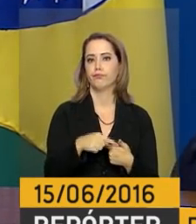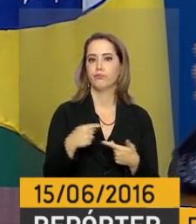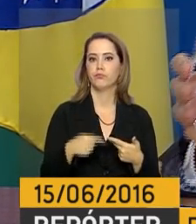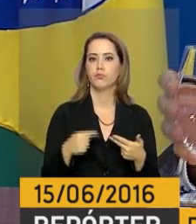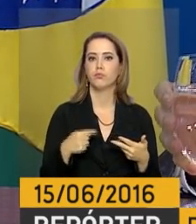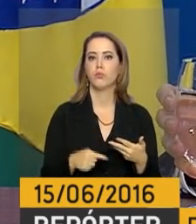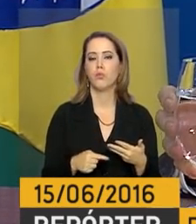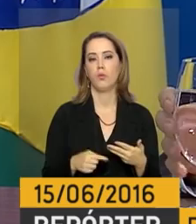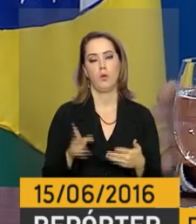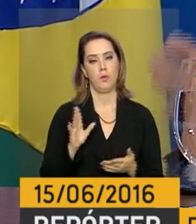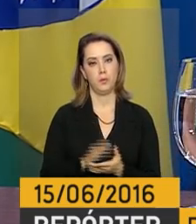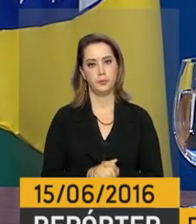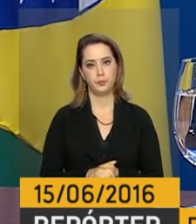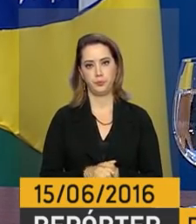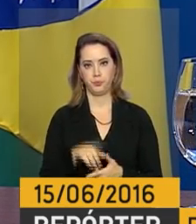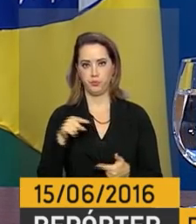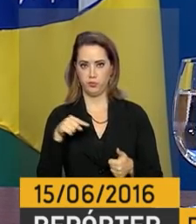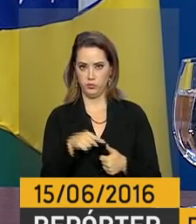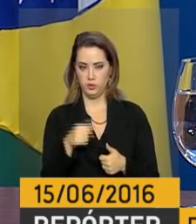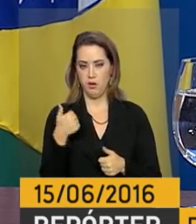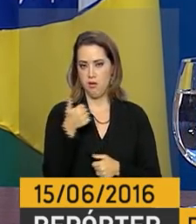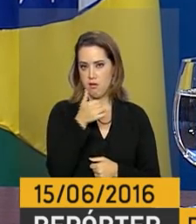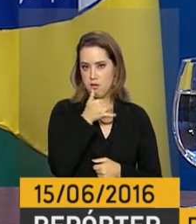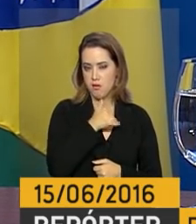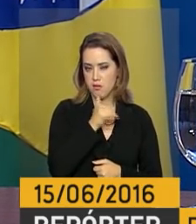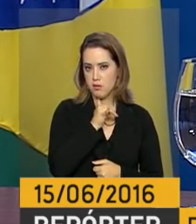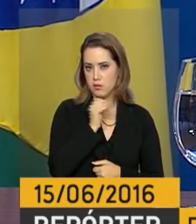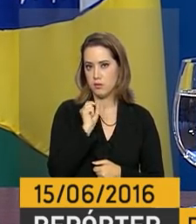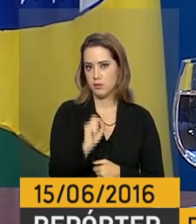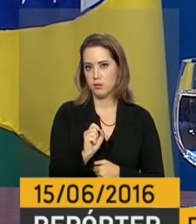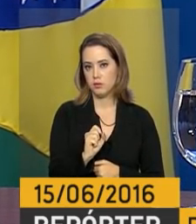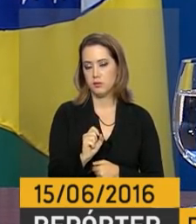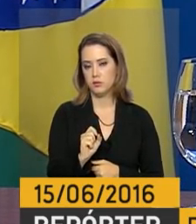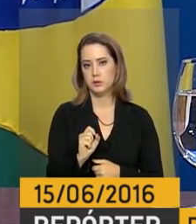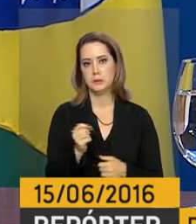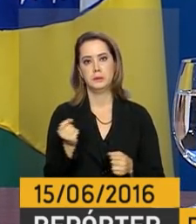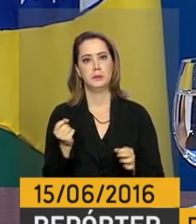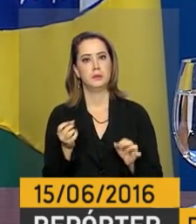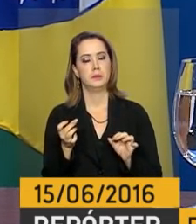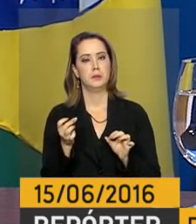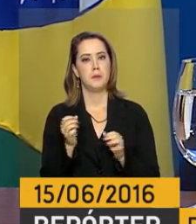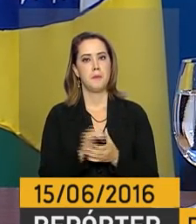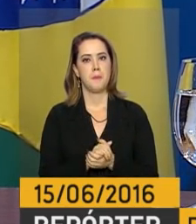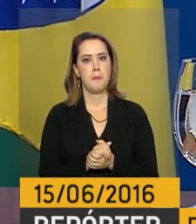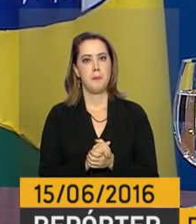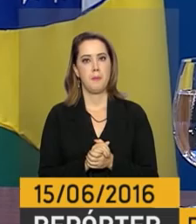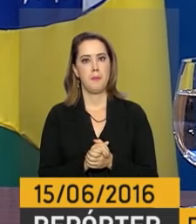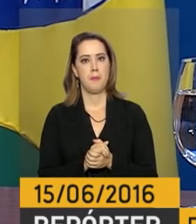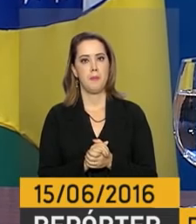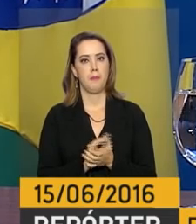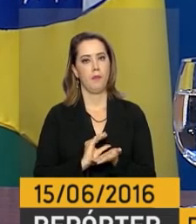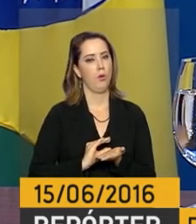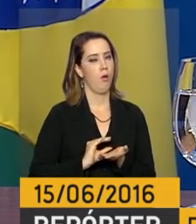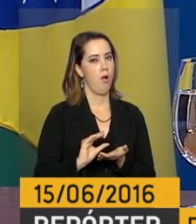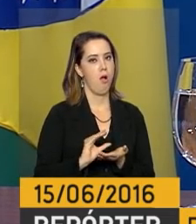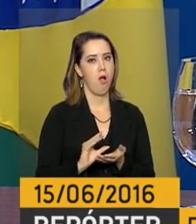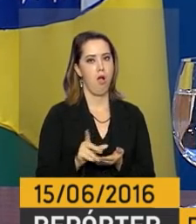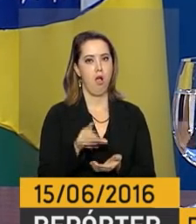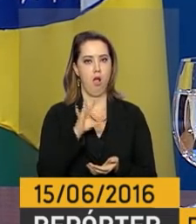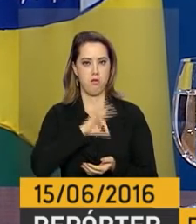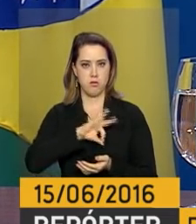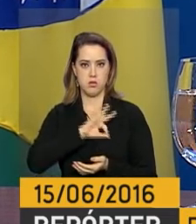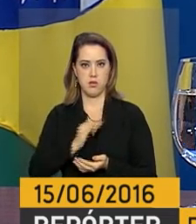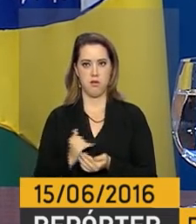automaticamente, por exemplo, passam a ser vedados para deixa de existir a possibilidade de conceder qualquer aumento,